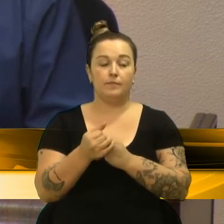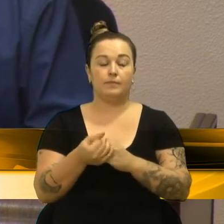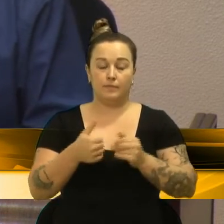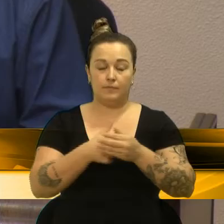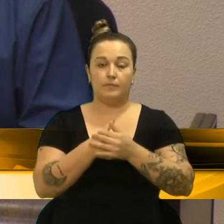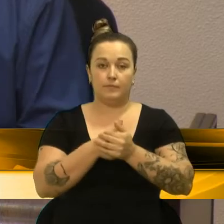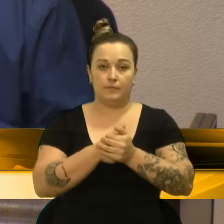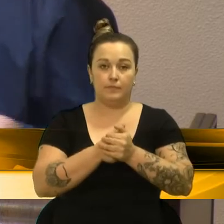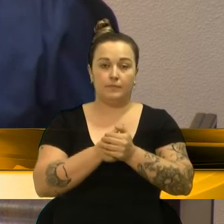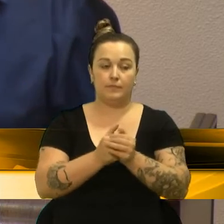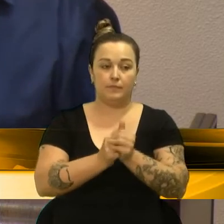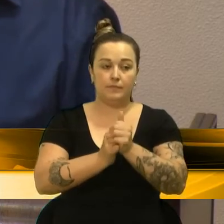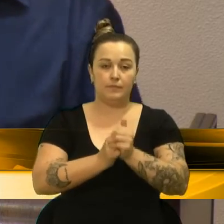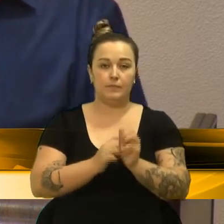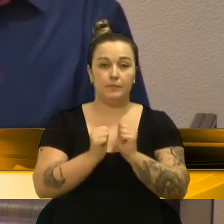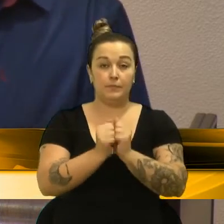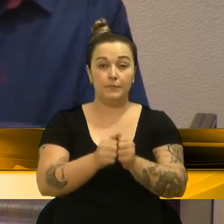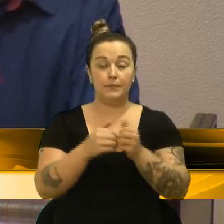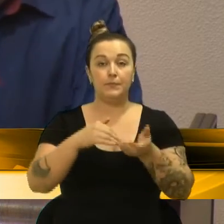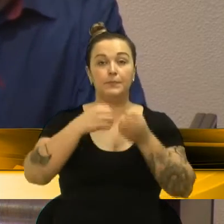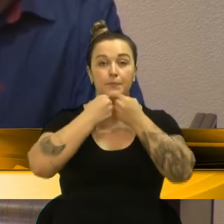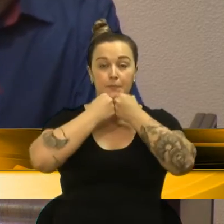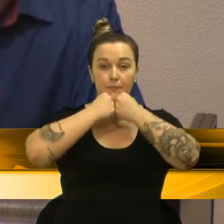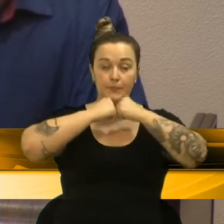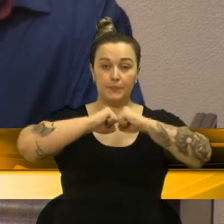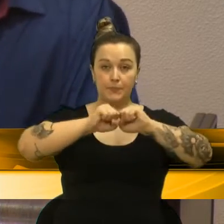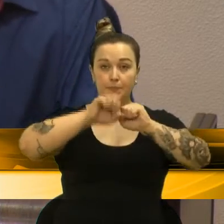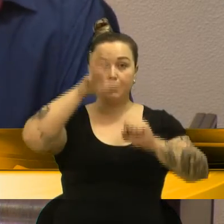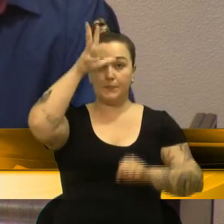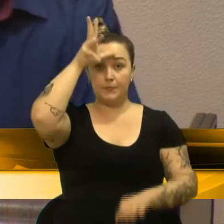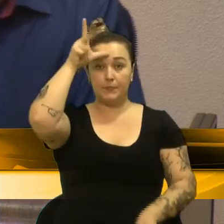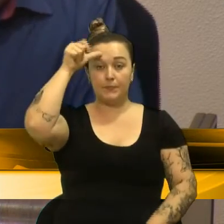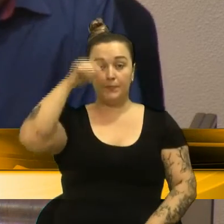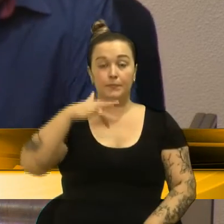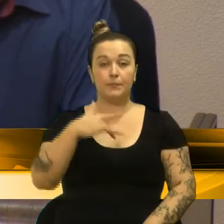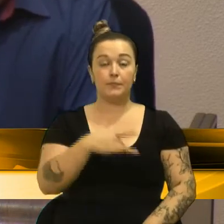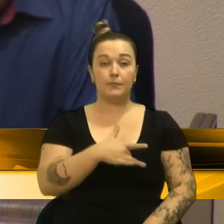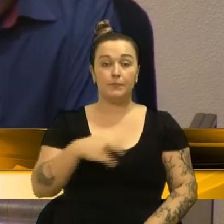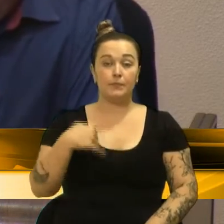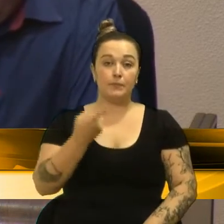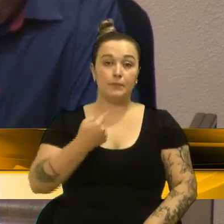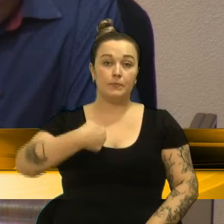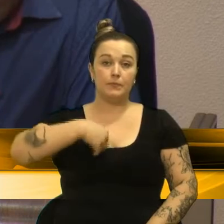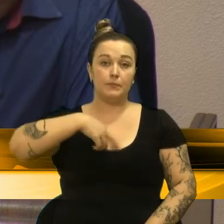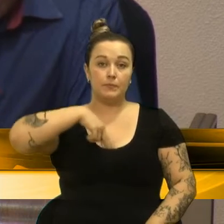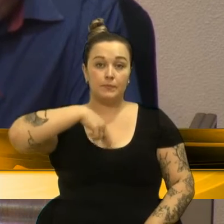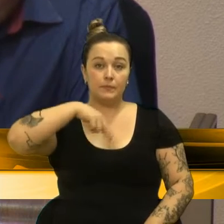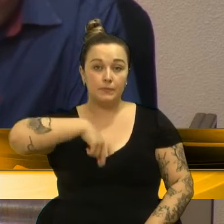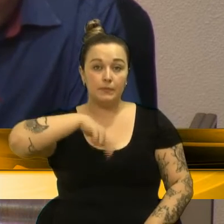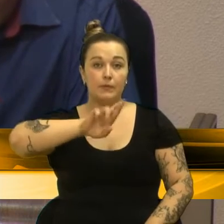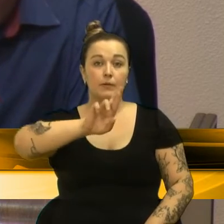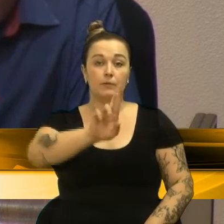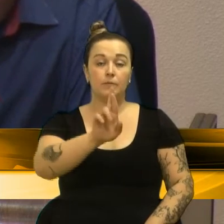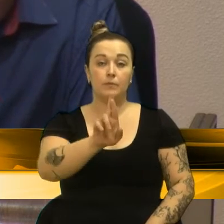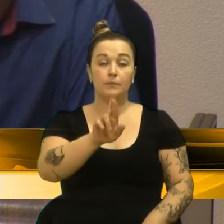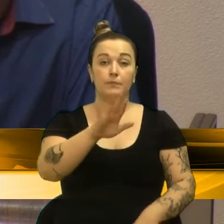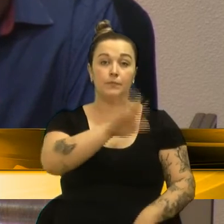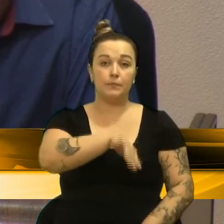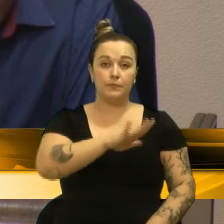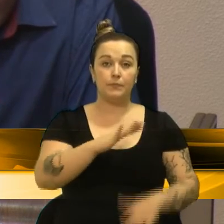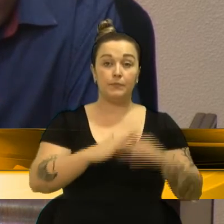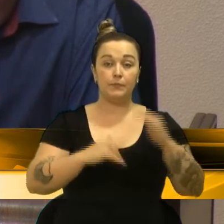da Secretaria Municipal de Saúde. B. Um representante da Secretaria Municipal de Educação. C. Um representante da Secretaria de Obras e Serviços